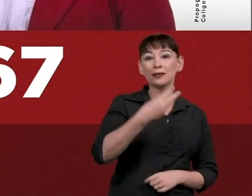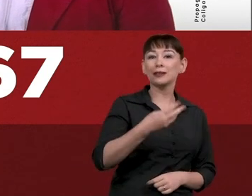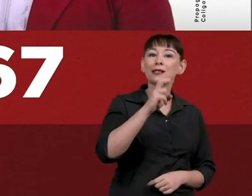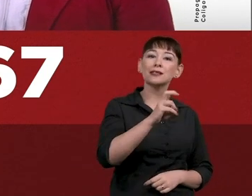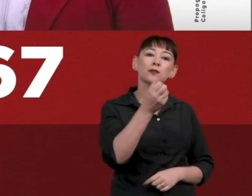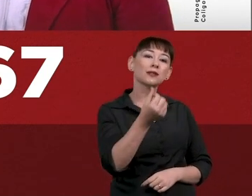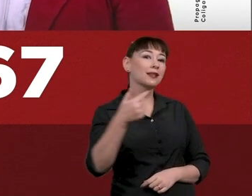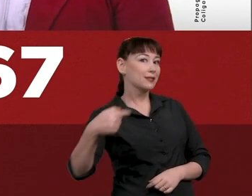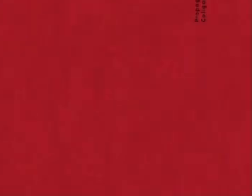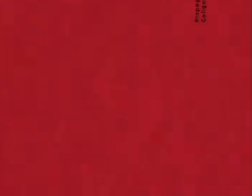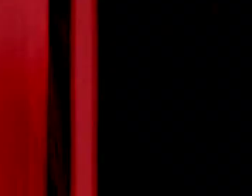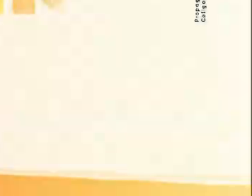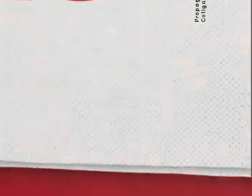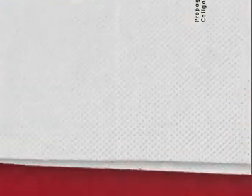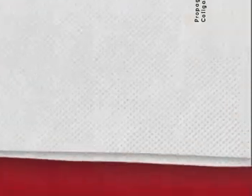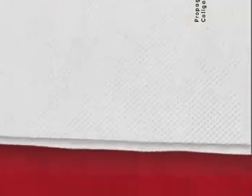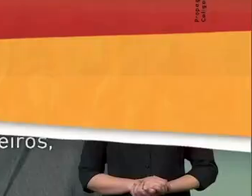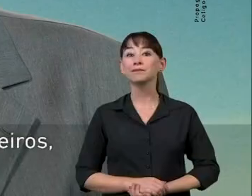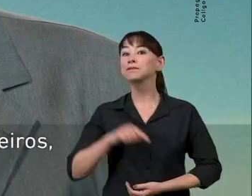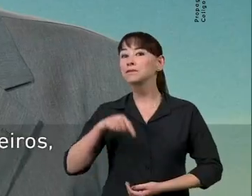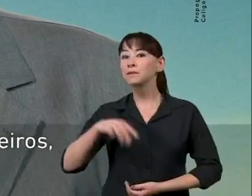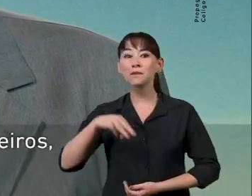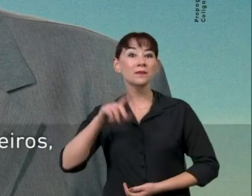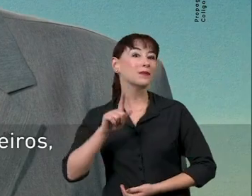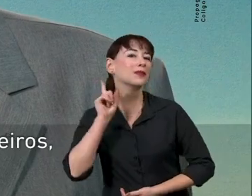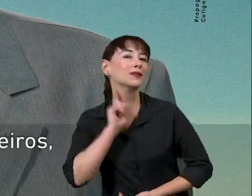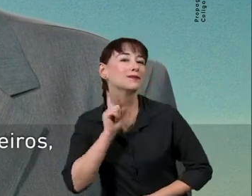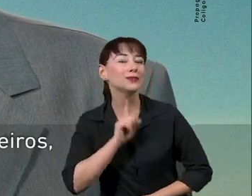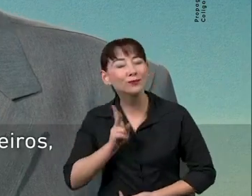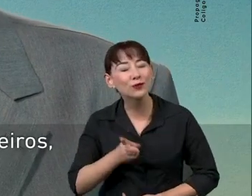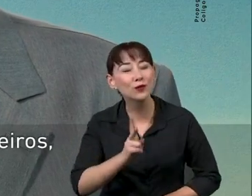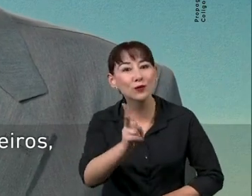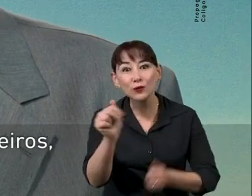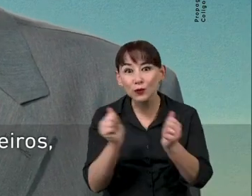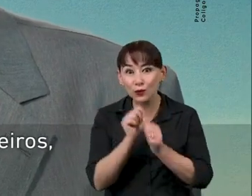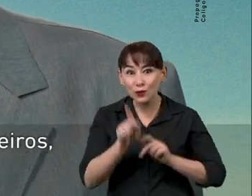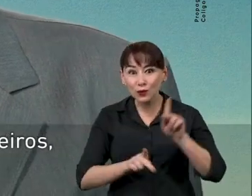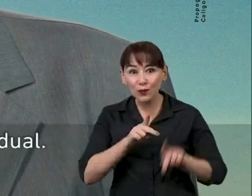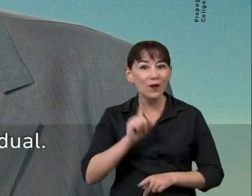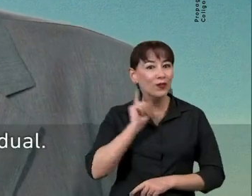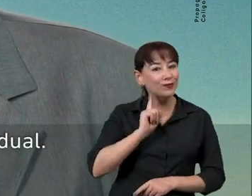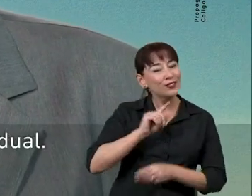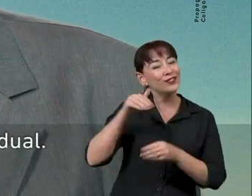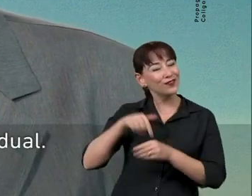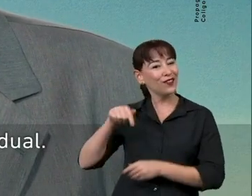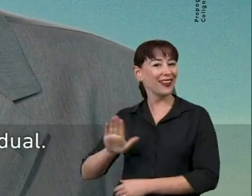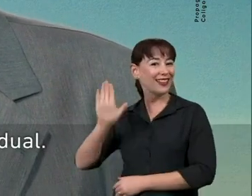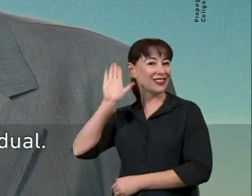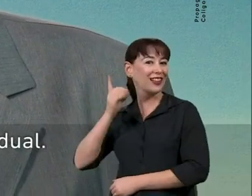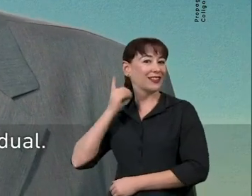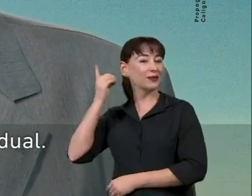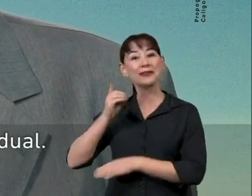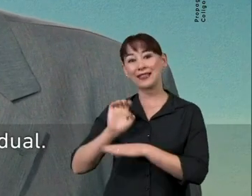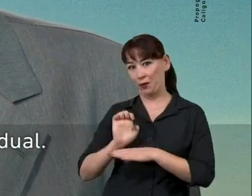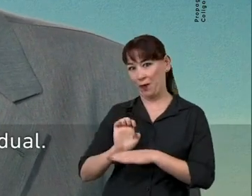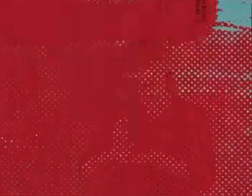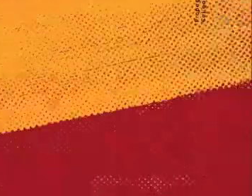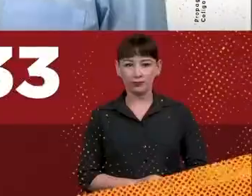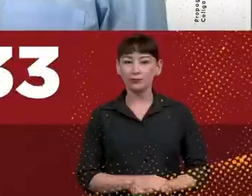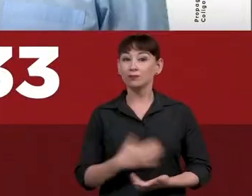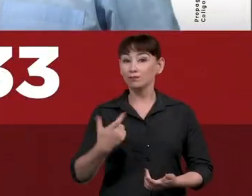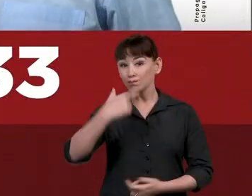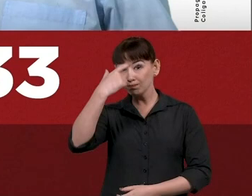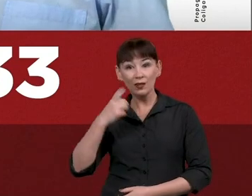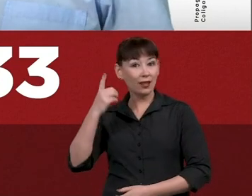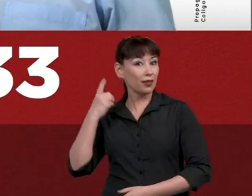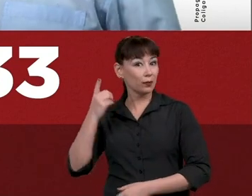Alves, 13567. Para Minas Gerais continuar do lado dos mineiros, vote em nossos candidatos a deputado estadual.